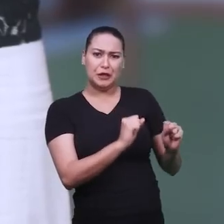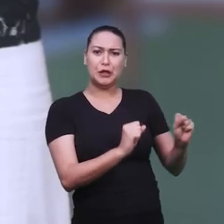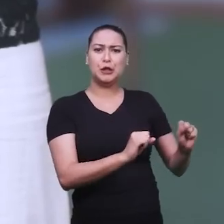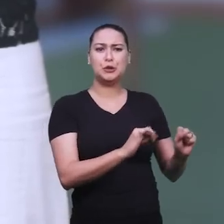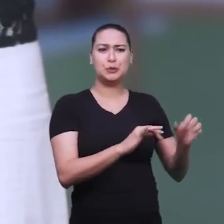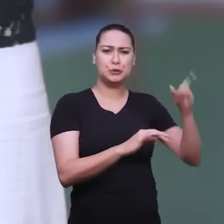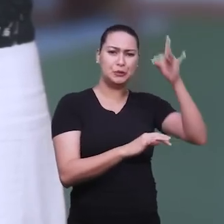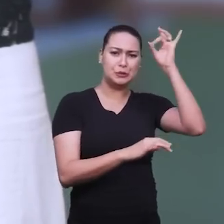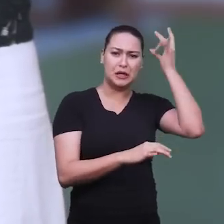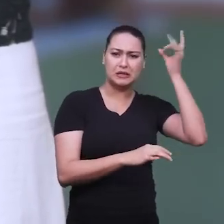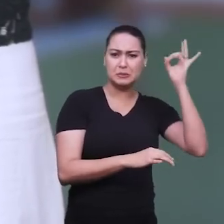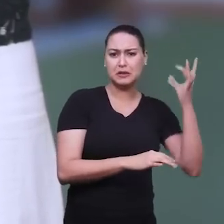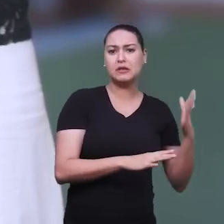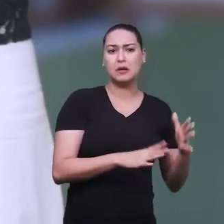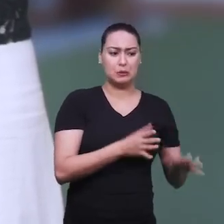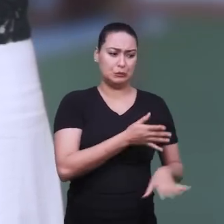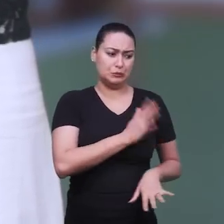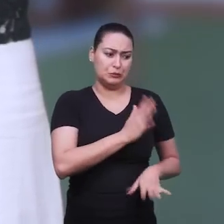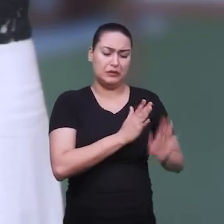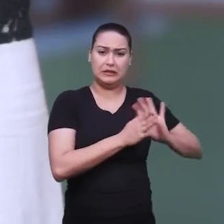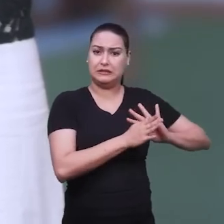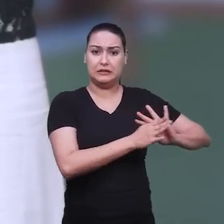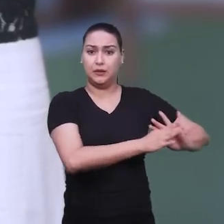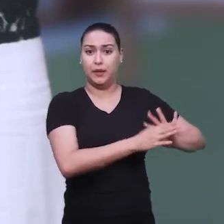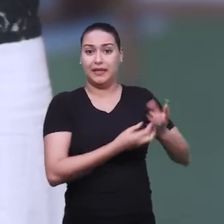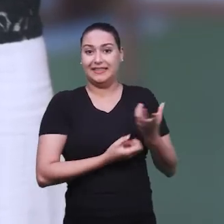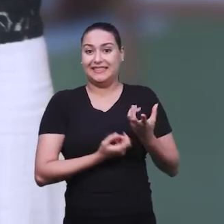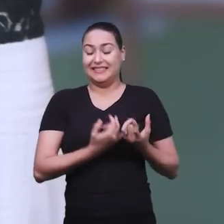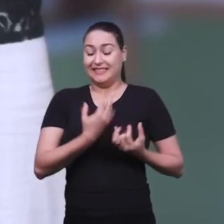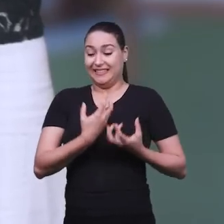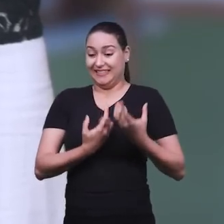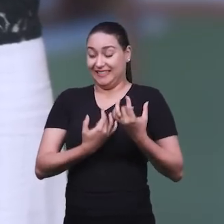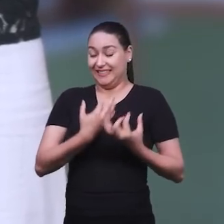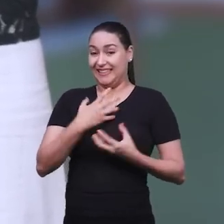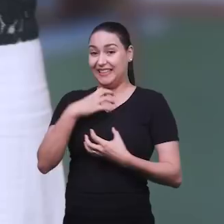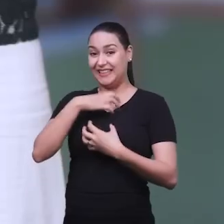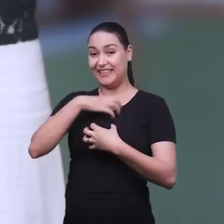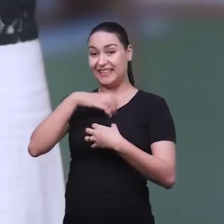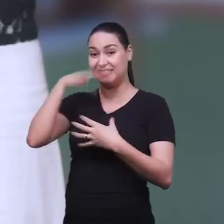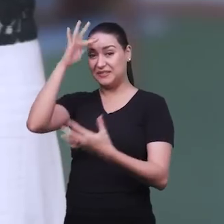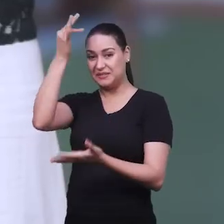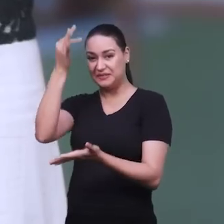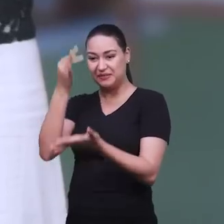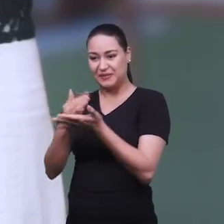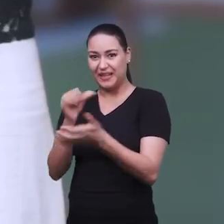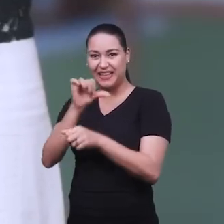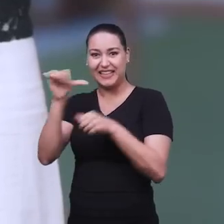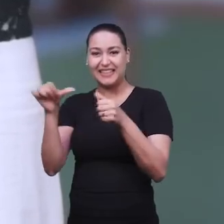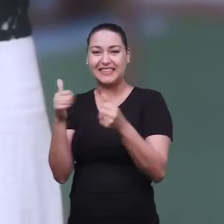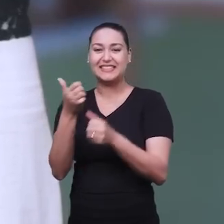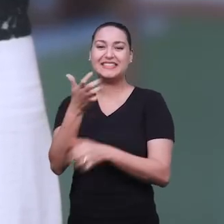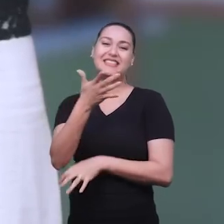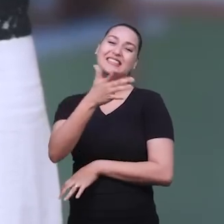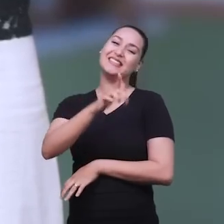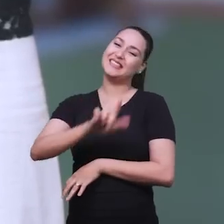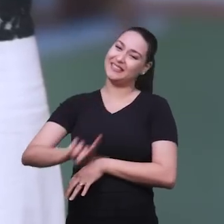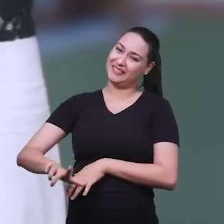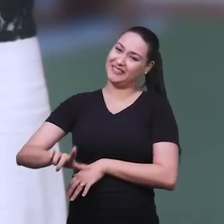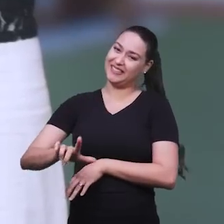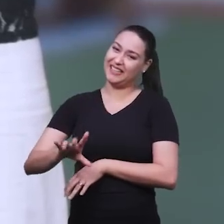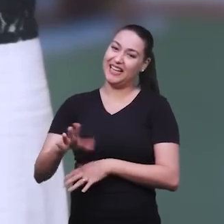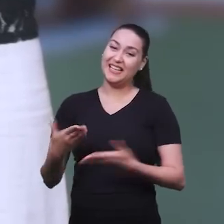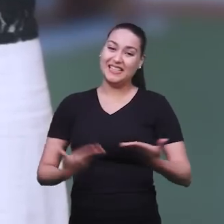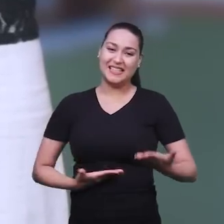espiritual que atinge muitos corações. Com isso, aquece a nossa alma e renova a nossa fé. Os servos fiéis têm tudo